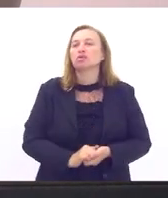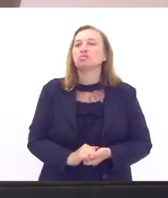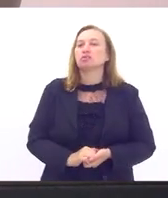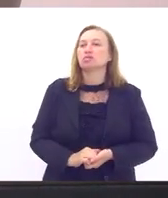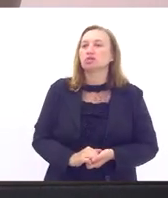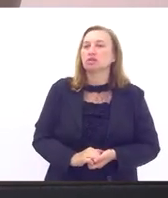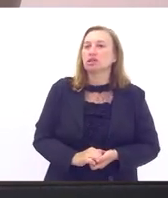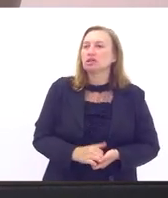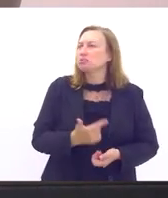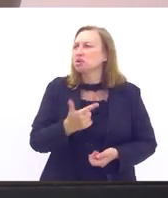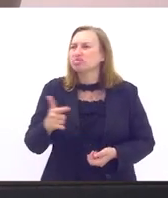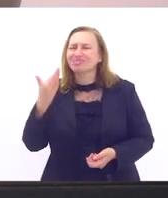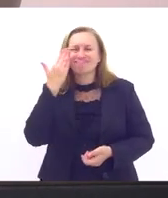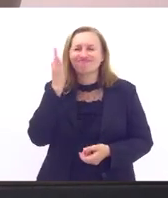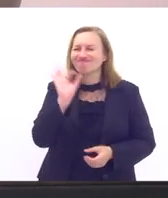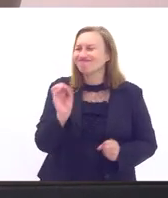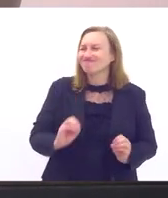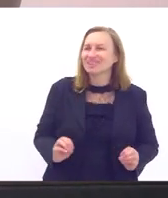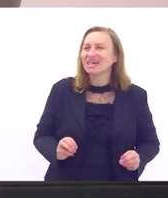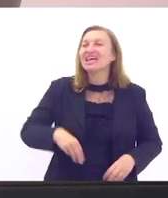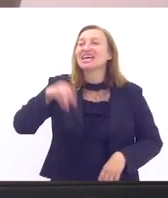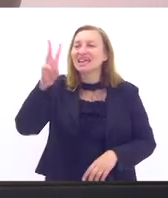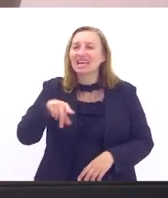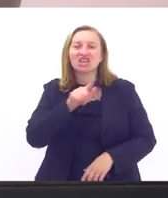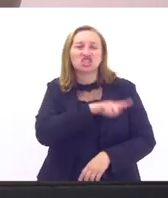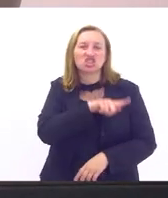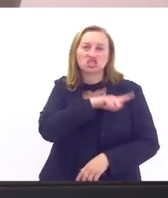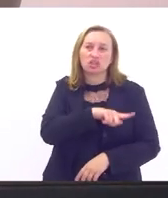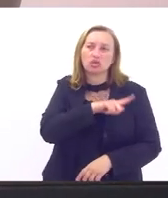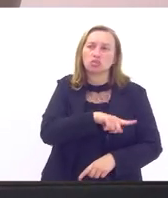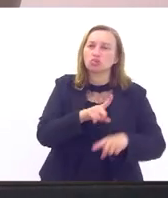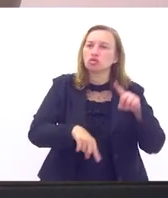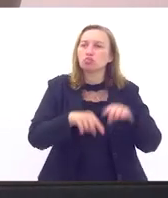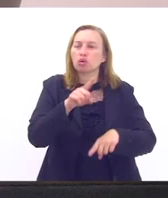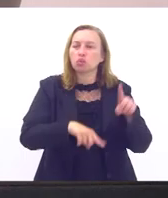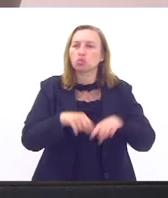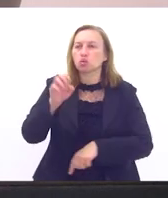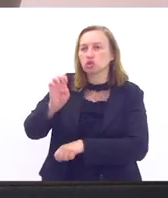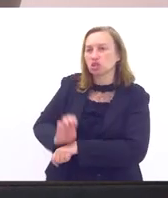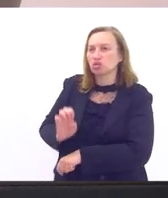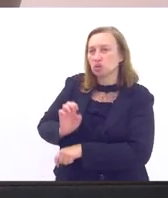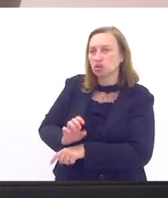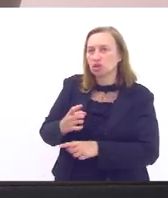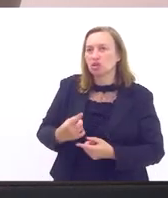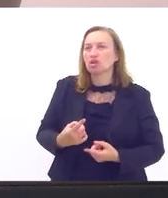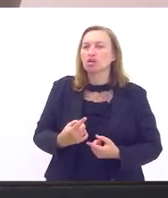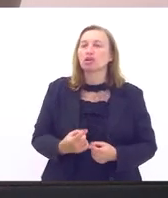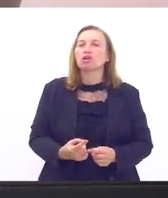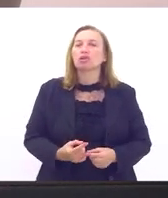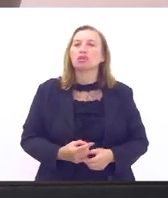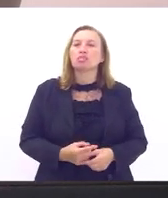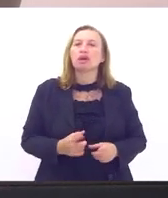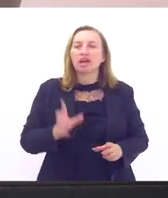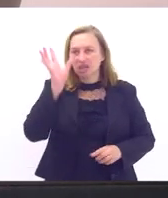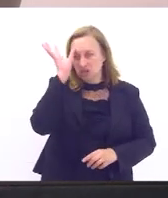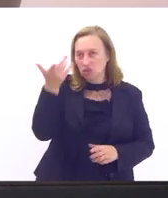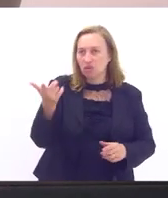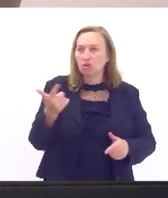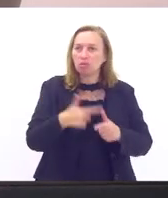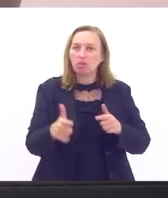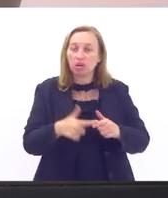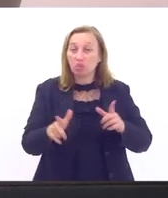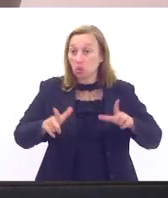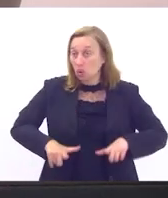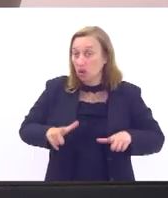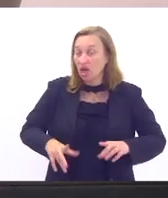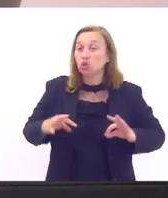não há sequer entendimento de quem faz a gestão dos equipamentos estaduais para enfrentamento dessa situação local.